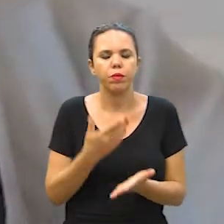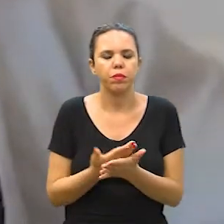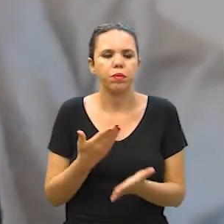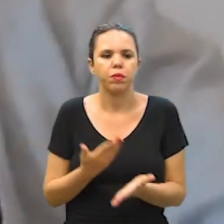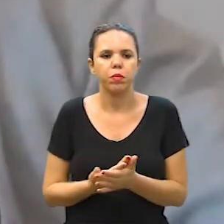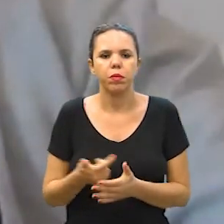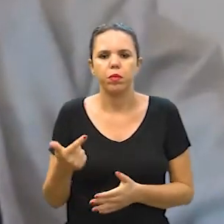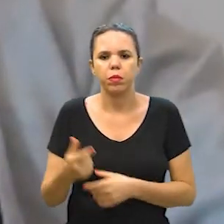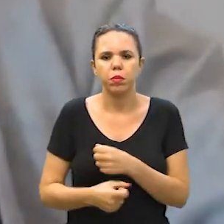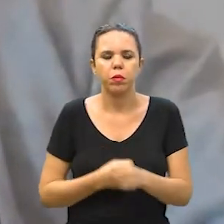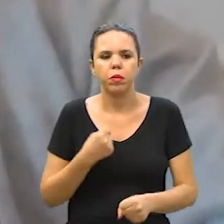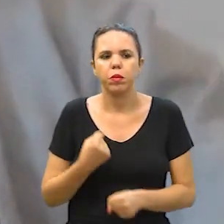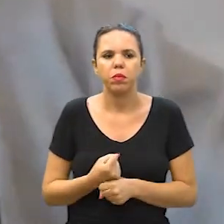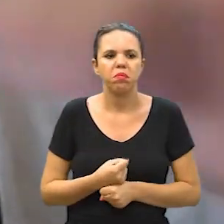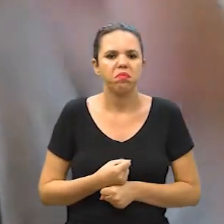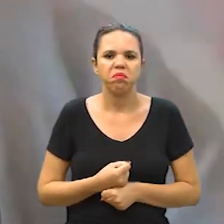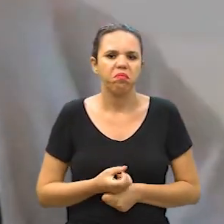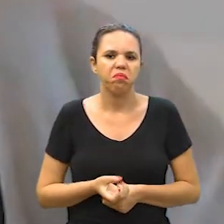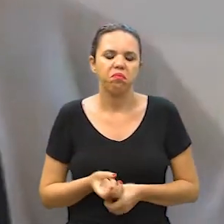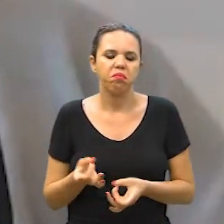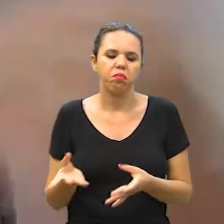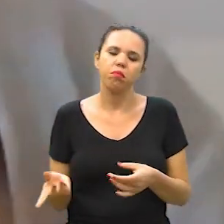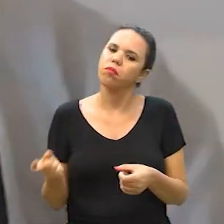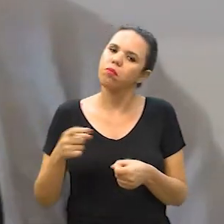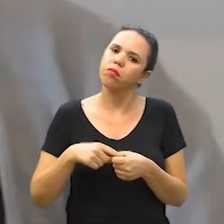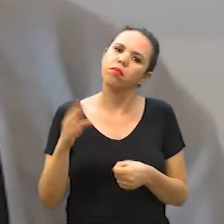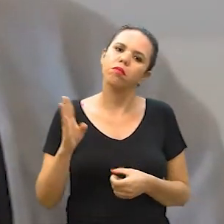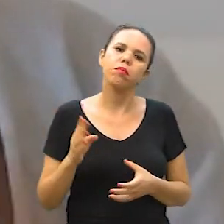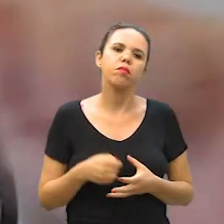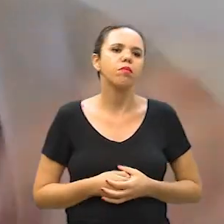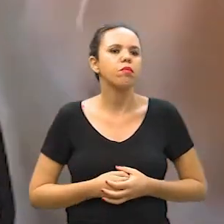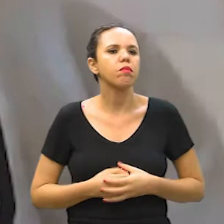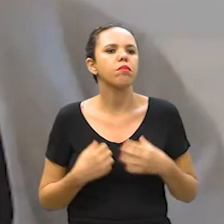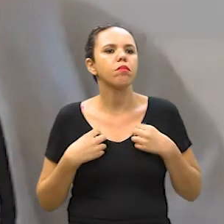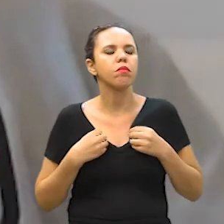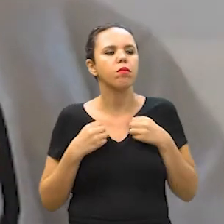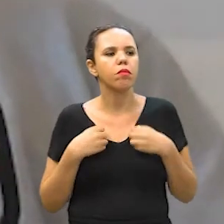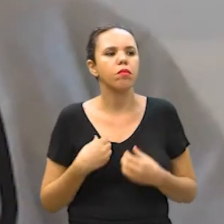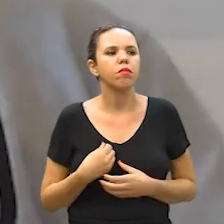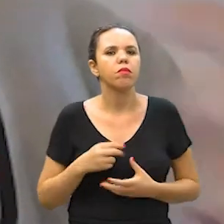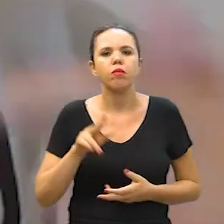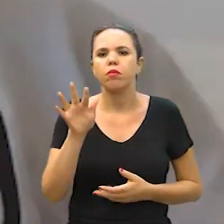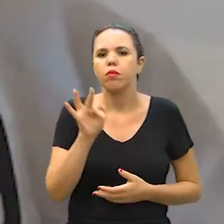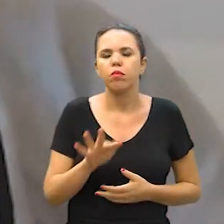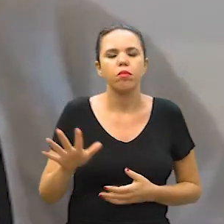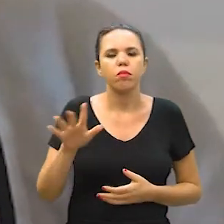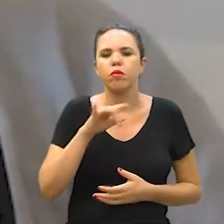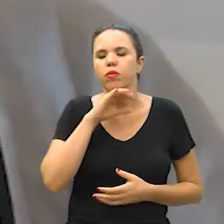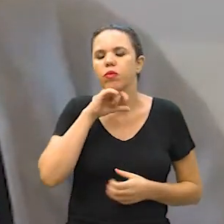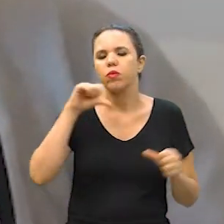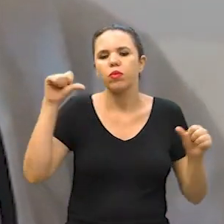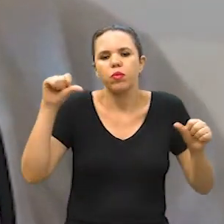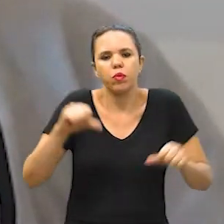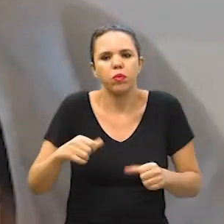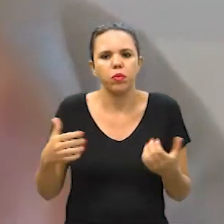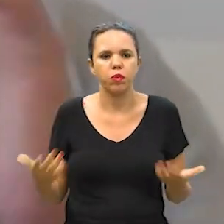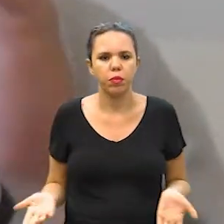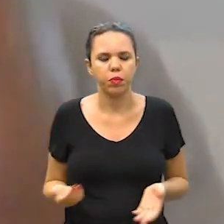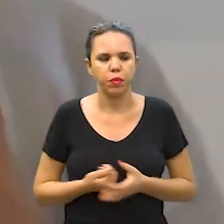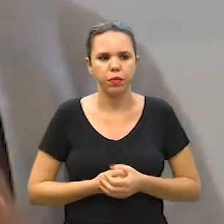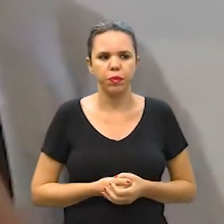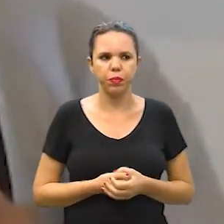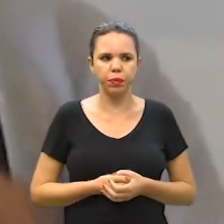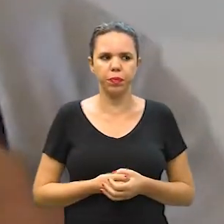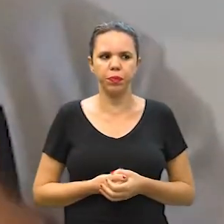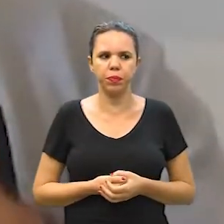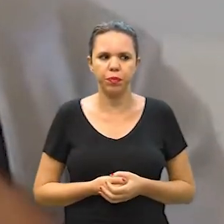no segundo ano decidiram voltar ao Brasil. Isso, para a universidade, é muito ruim.